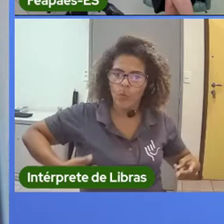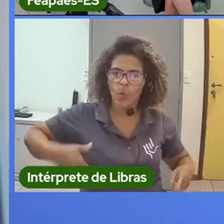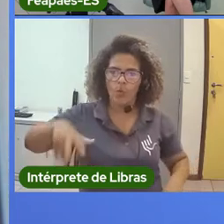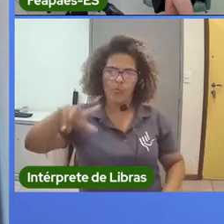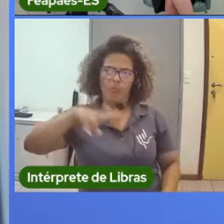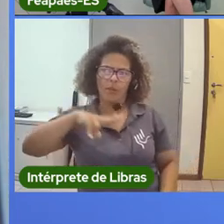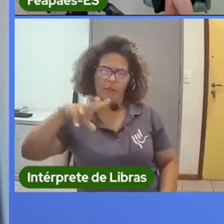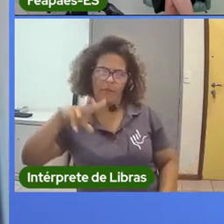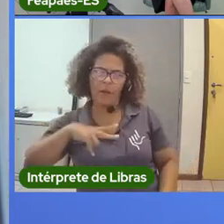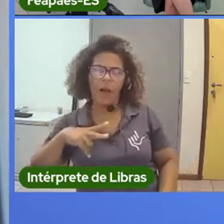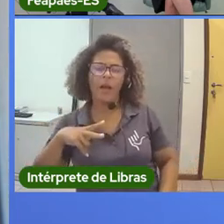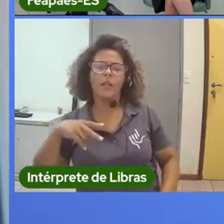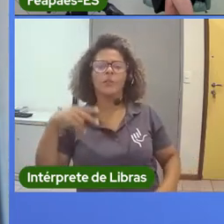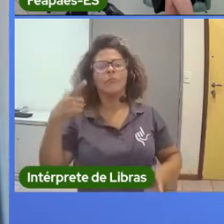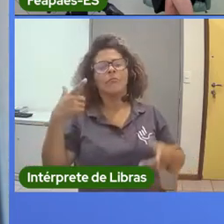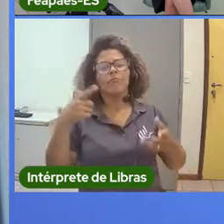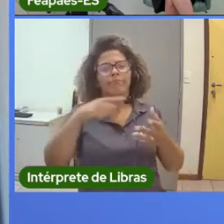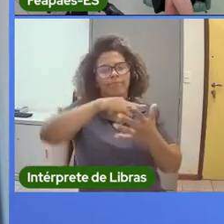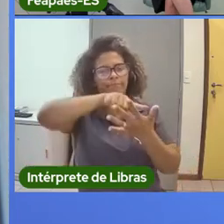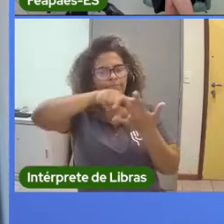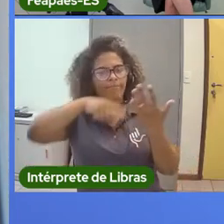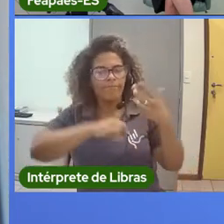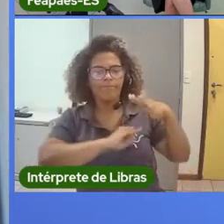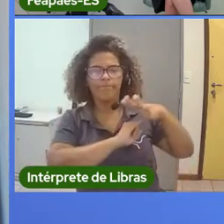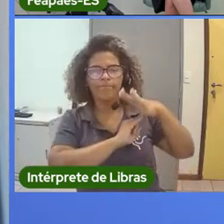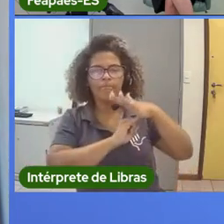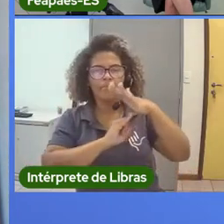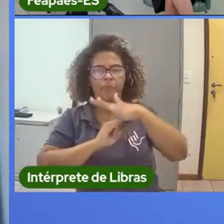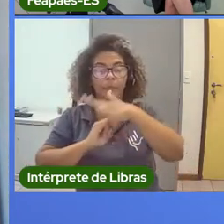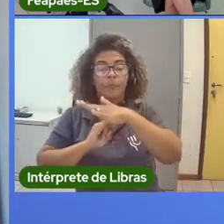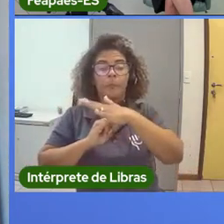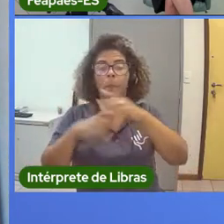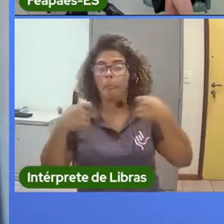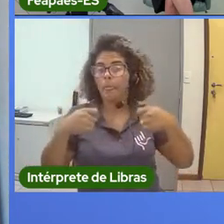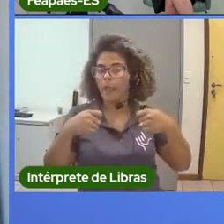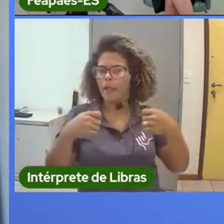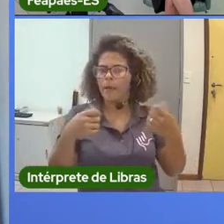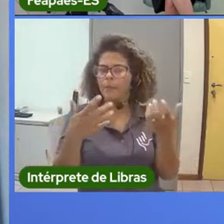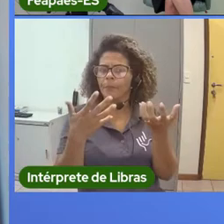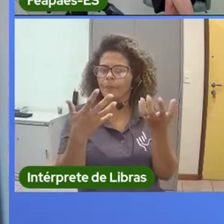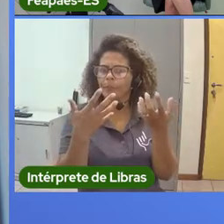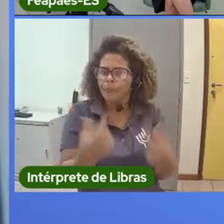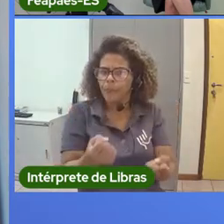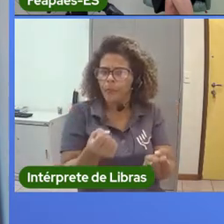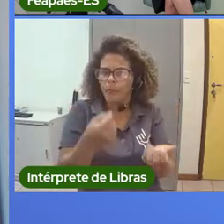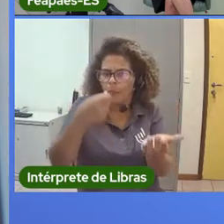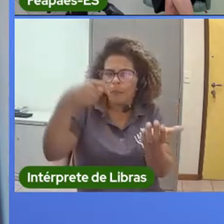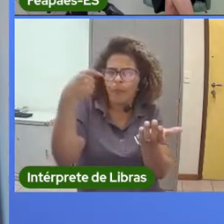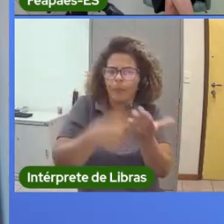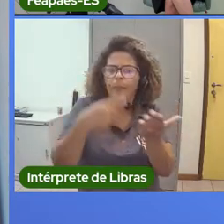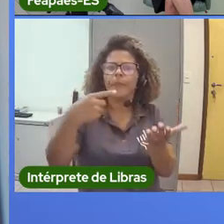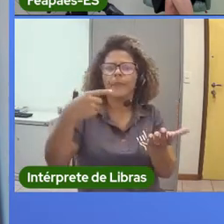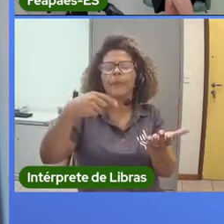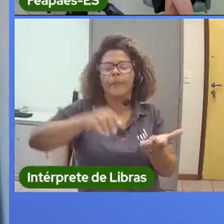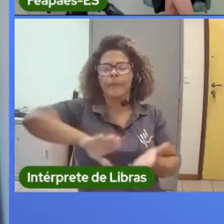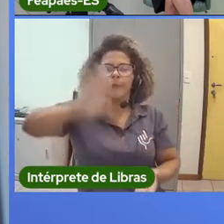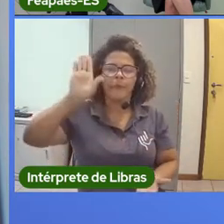civil precisam também de assumir, né, o seu papel e a